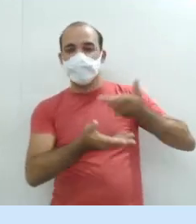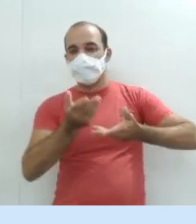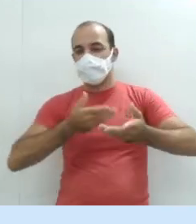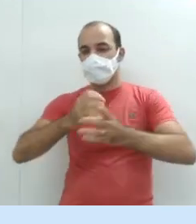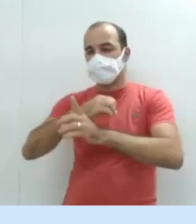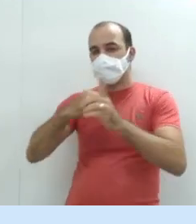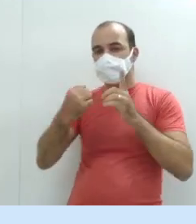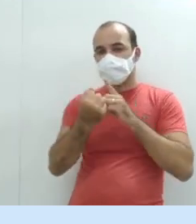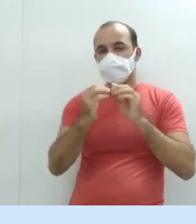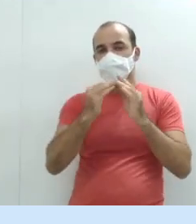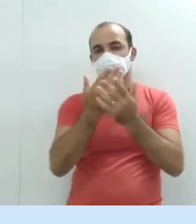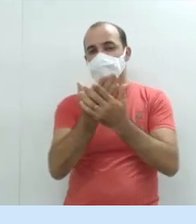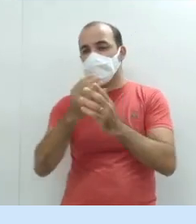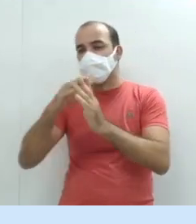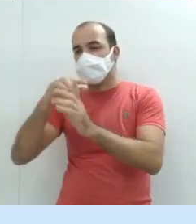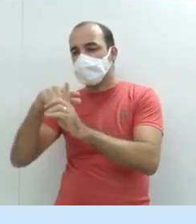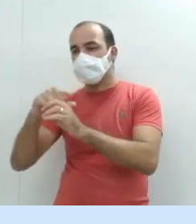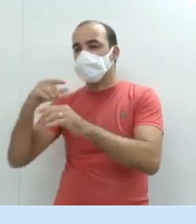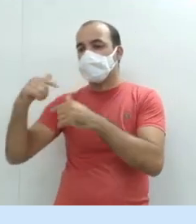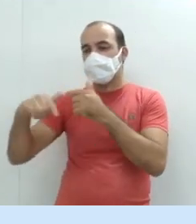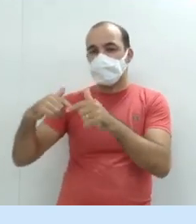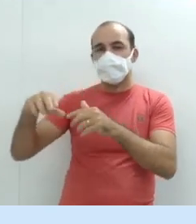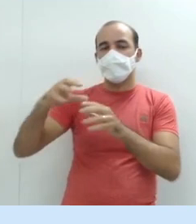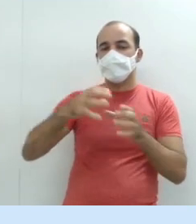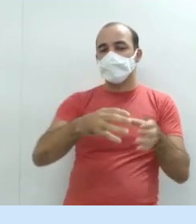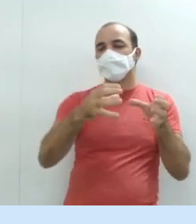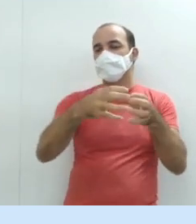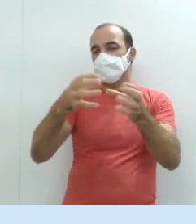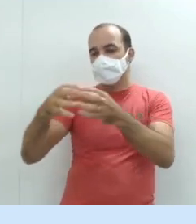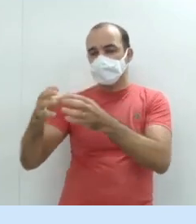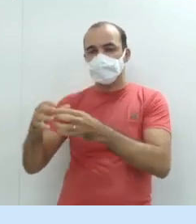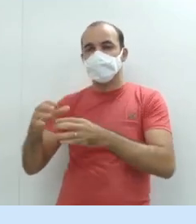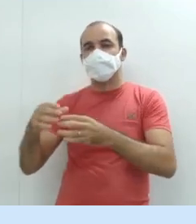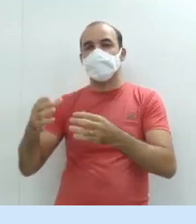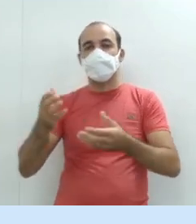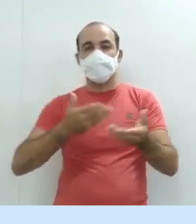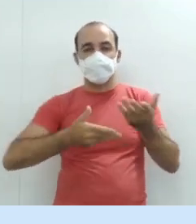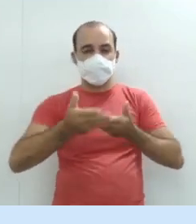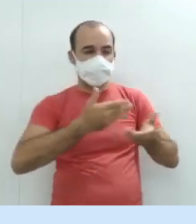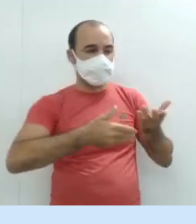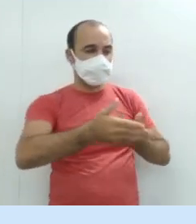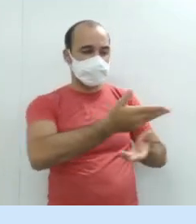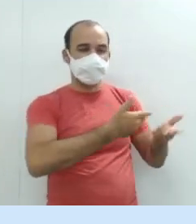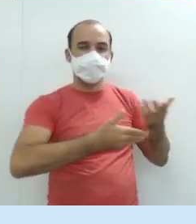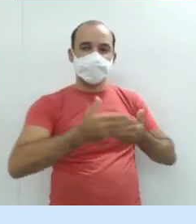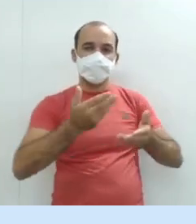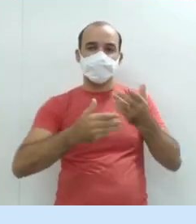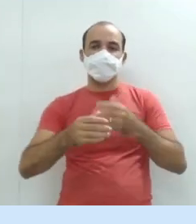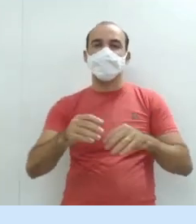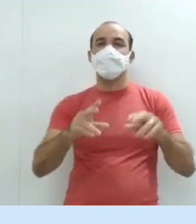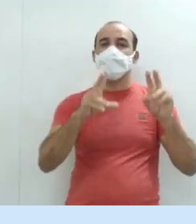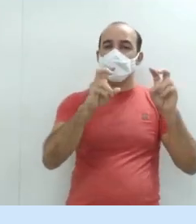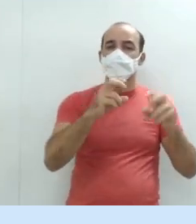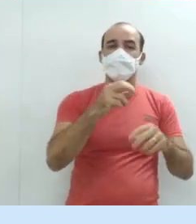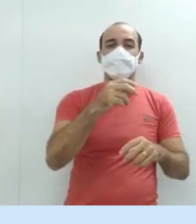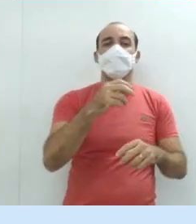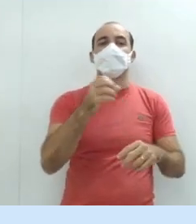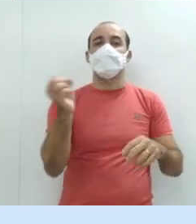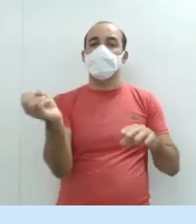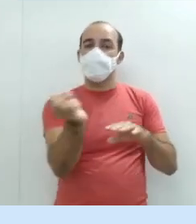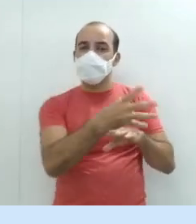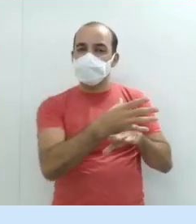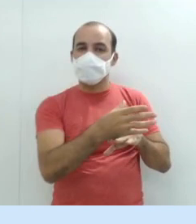termo utilizado principalmente por estudiosos como Zygmunt Bauman, mas um outro